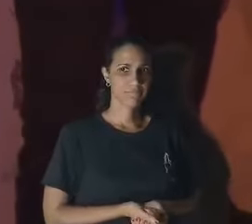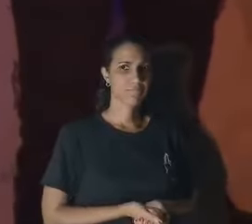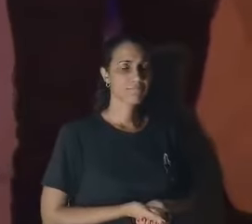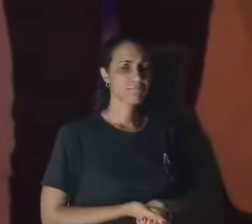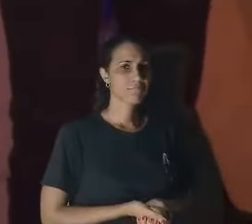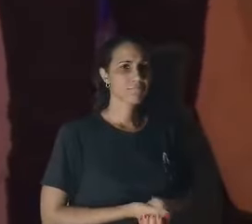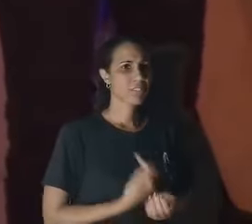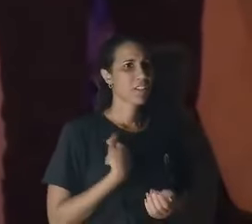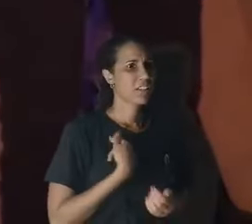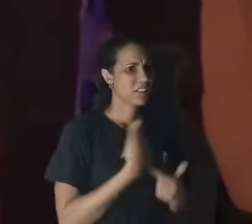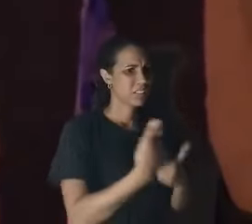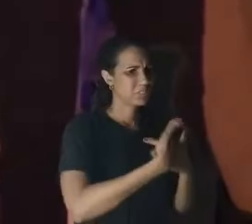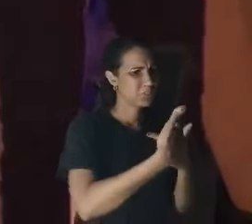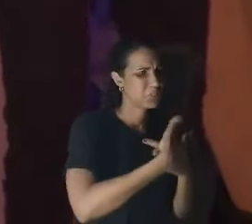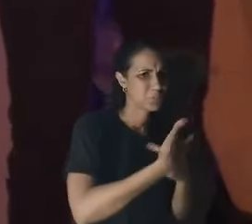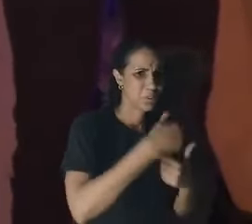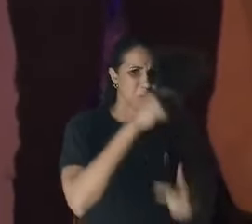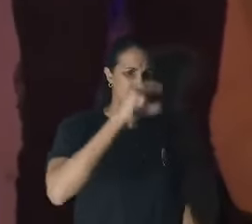Era muito grosseiro,